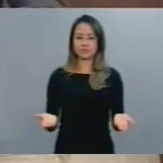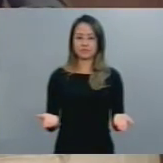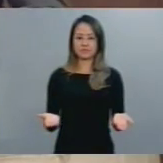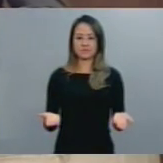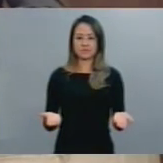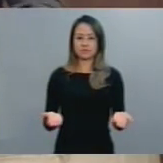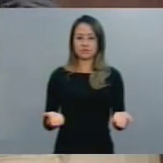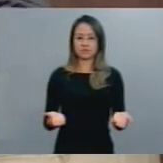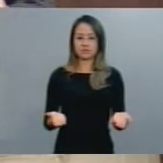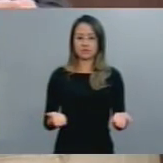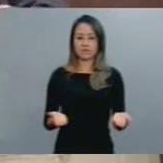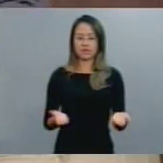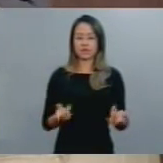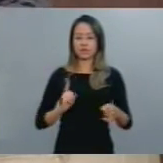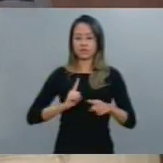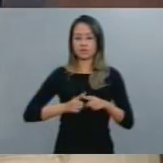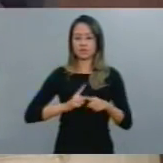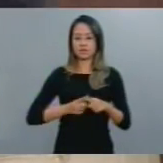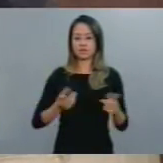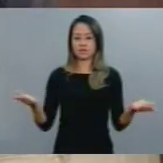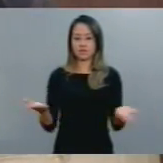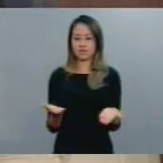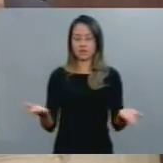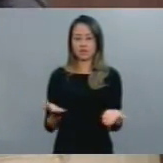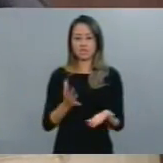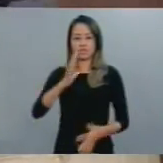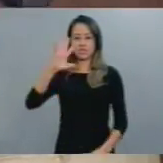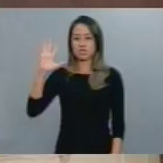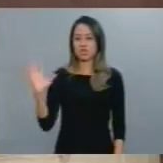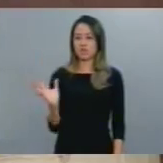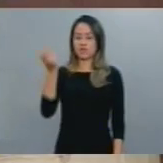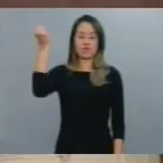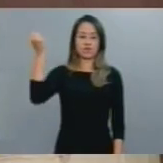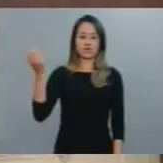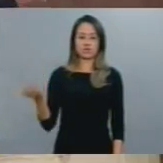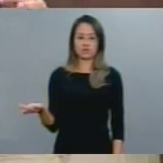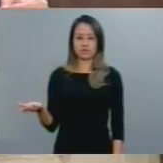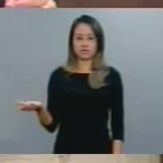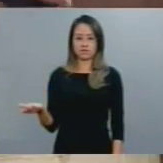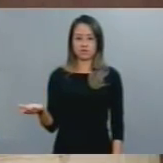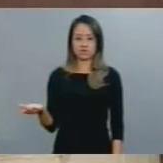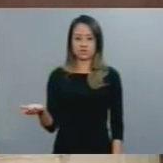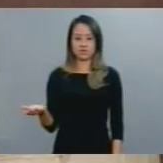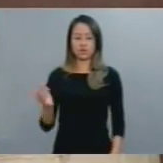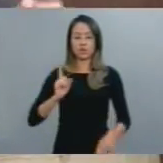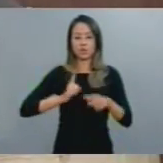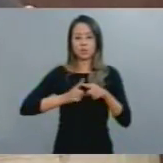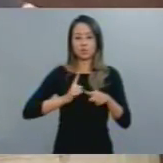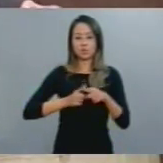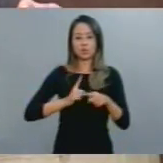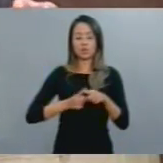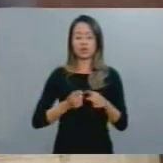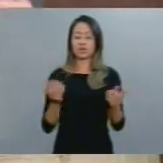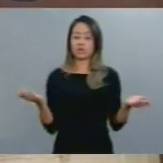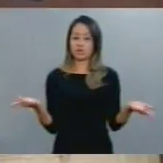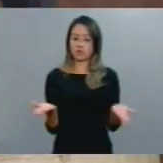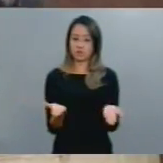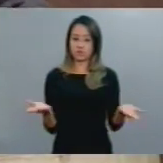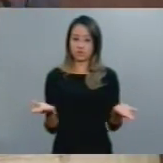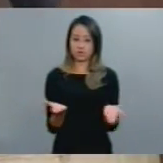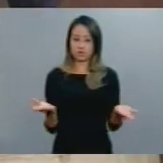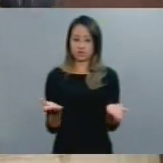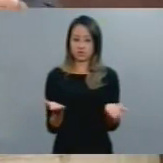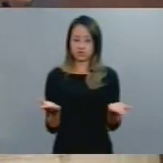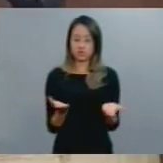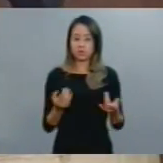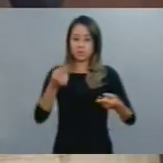aqueles que se colocam oportunisticamente como salvadores da pátria. Isso é despolitizado, isso é despolitizante. A